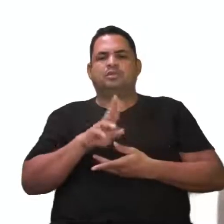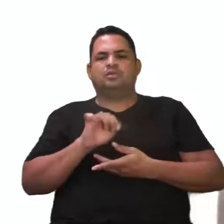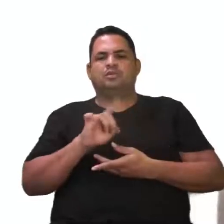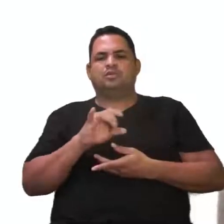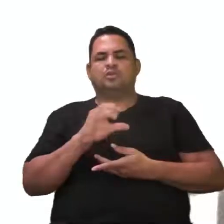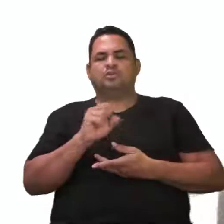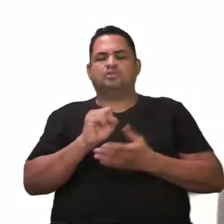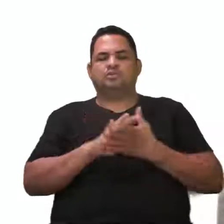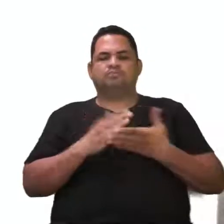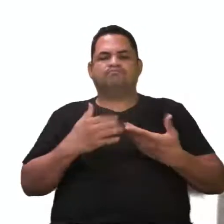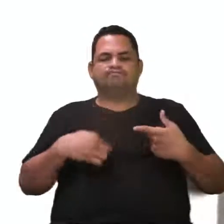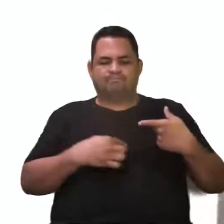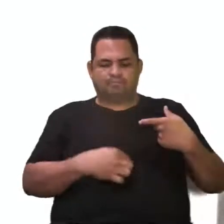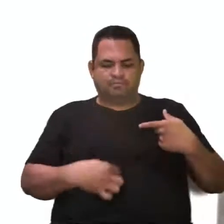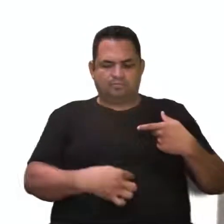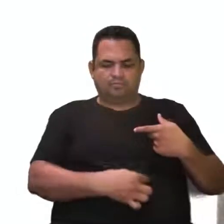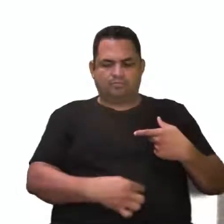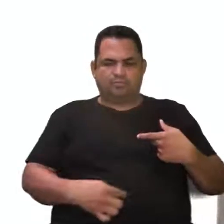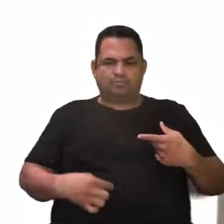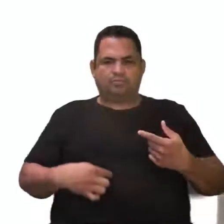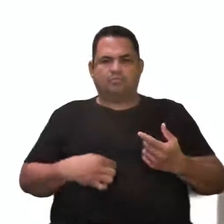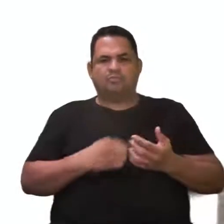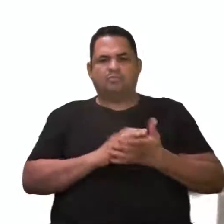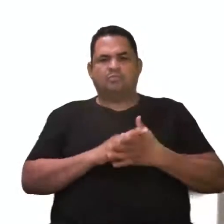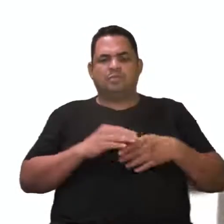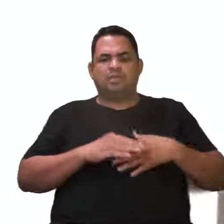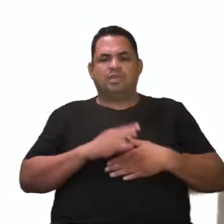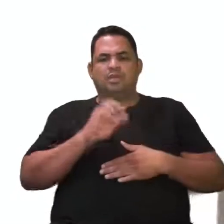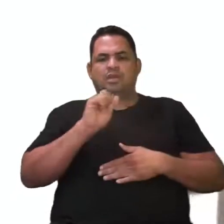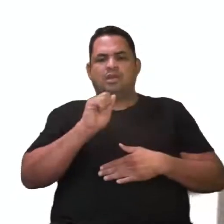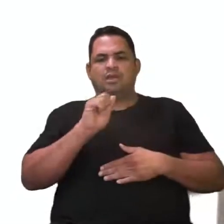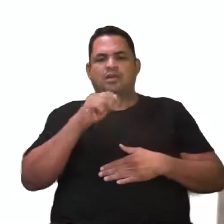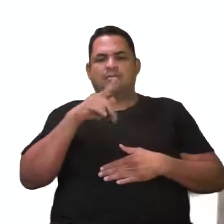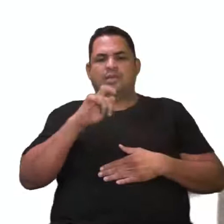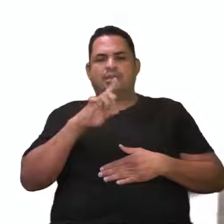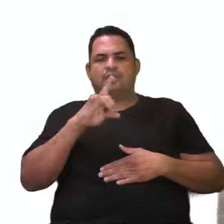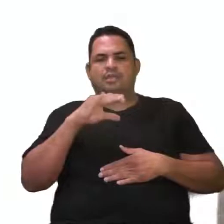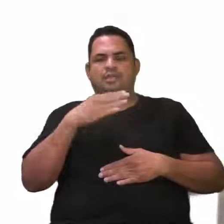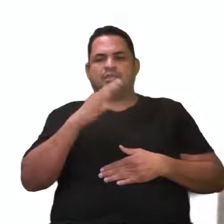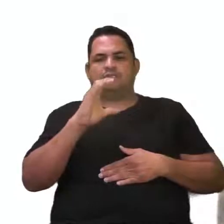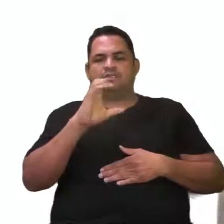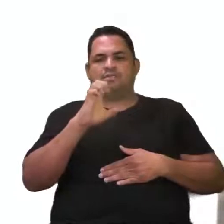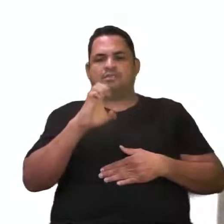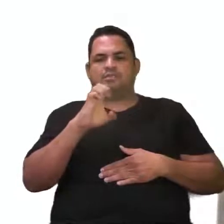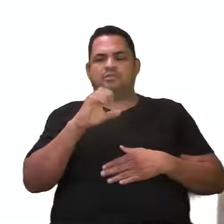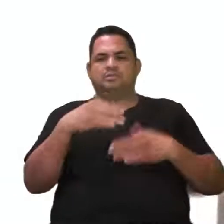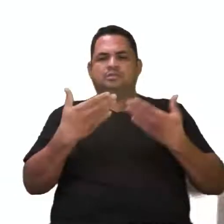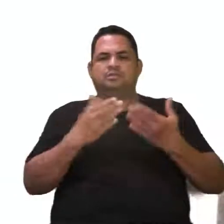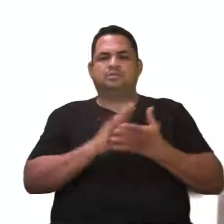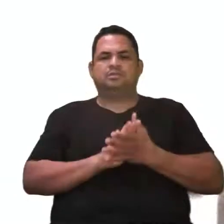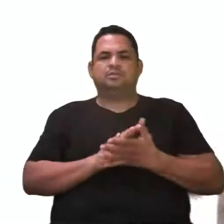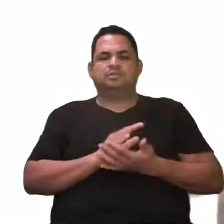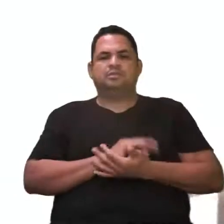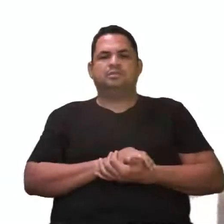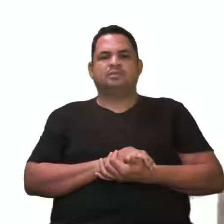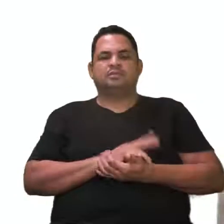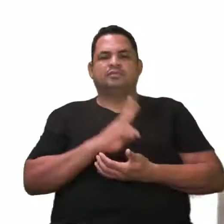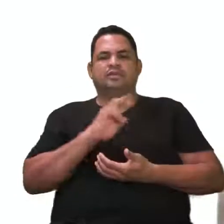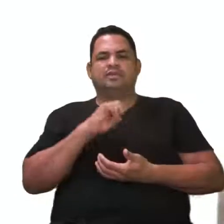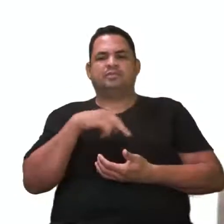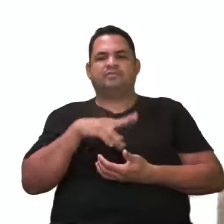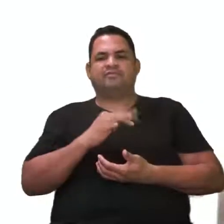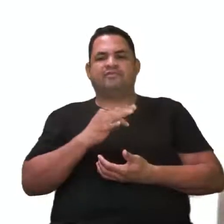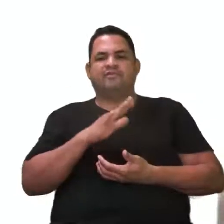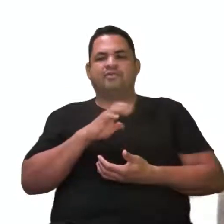sim. É exatamente do apêndice, né? A gente chama de apêndice vermiforme. Olha lá.